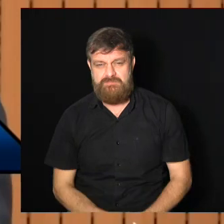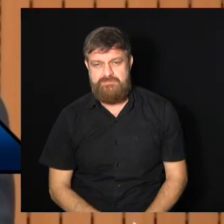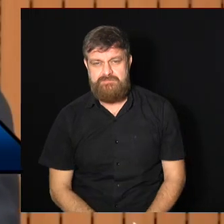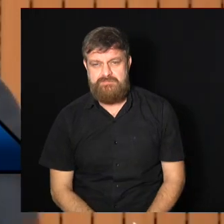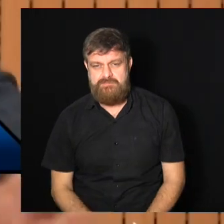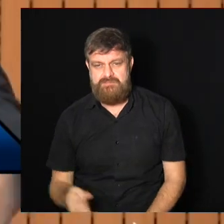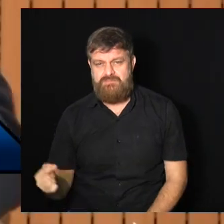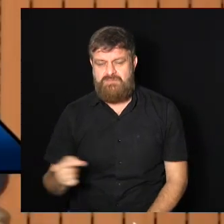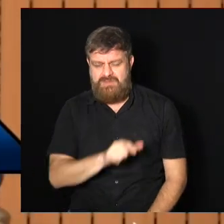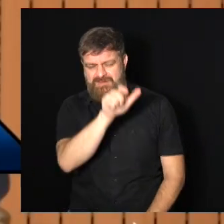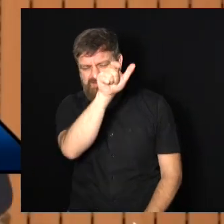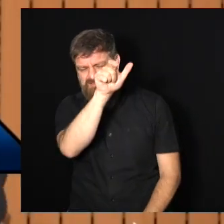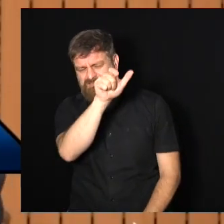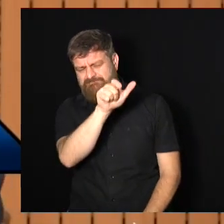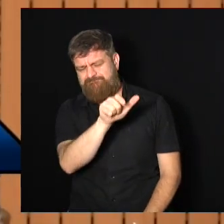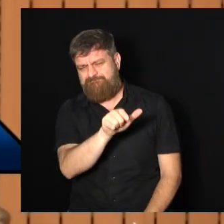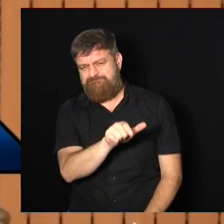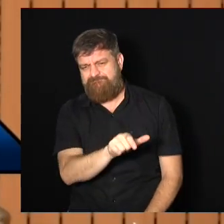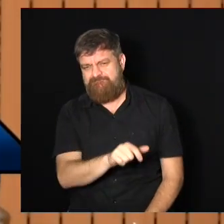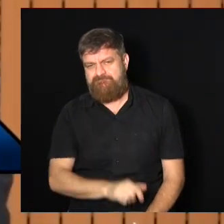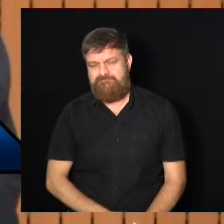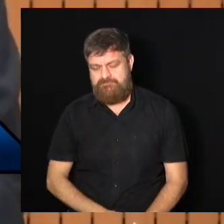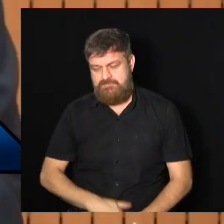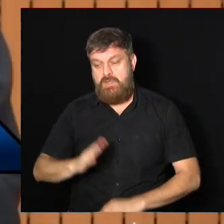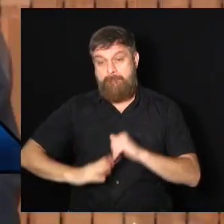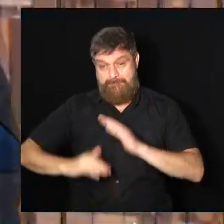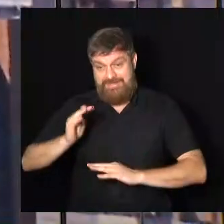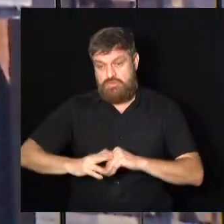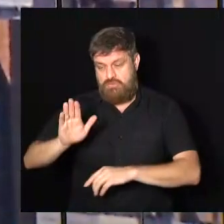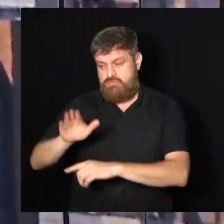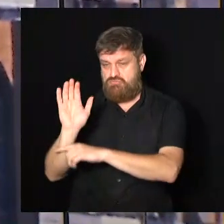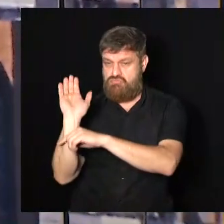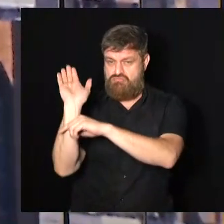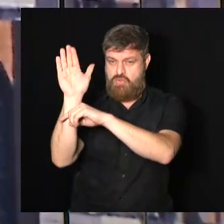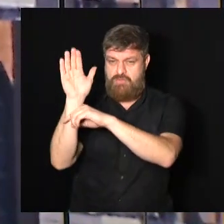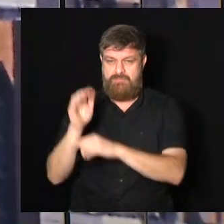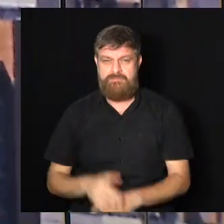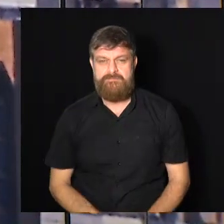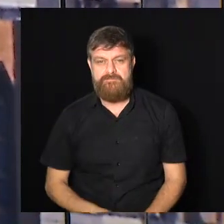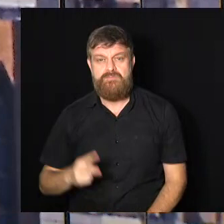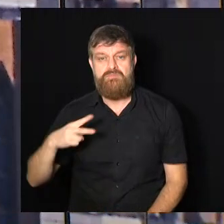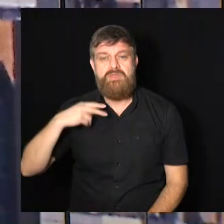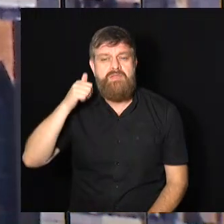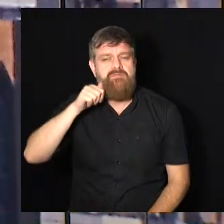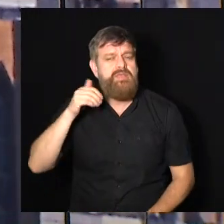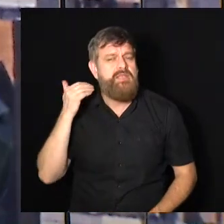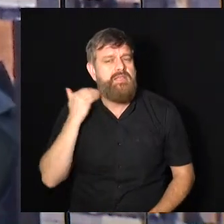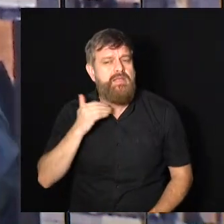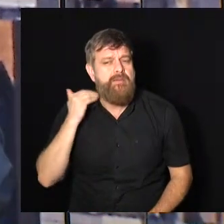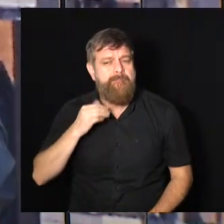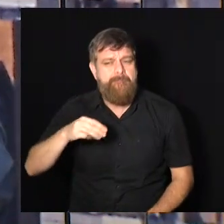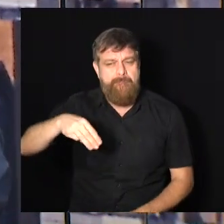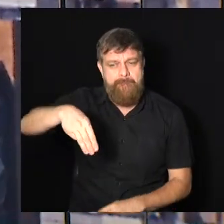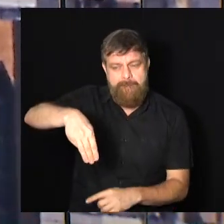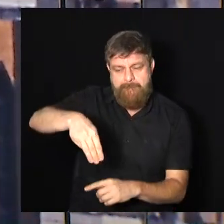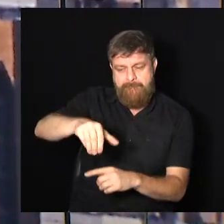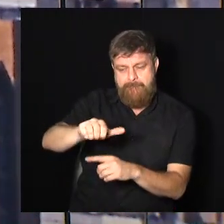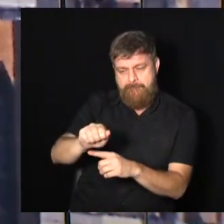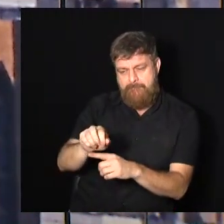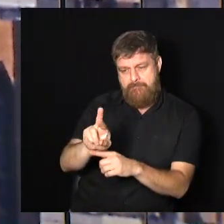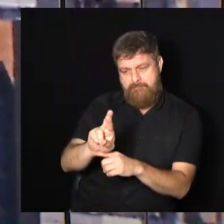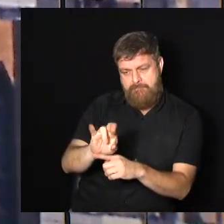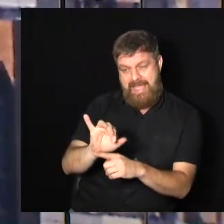uma grande e memorável jogadora de basquete. A vereadora Mariana Conte protocolou um